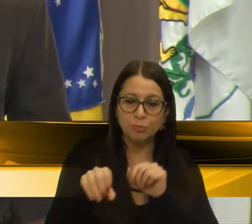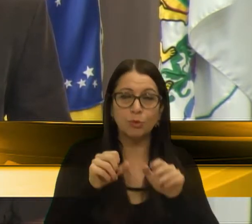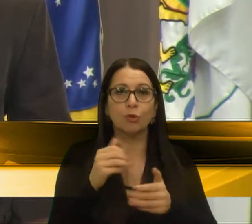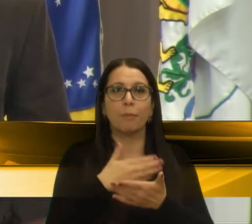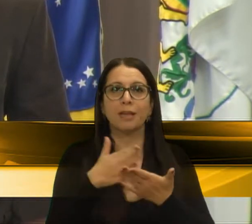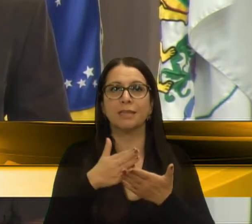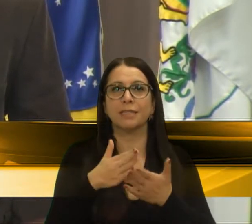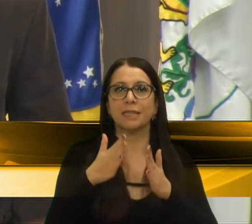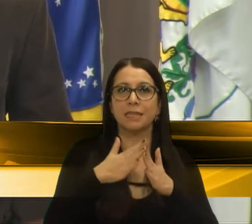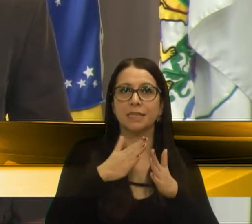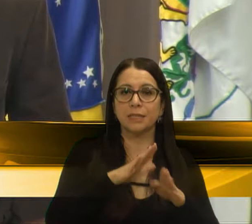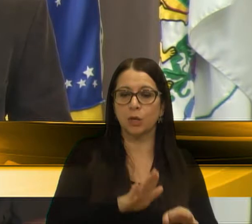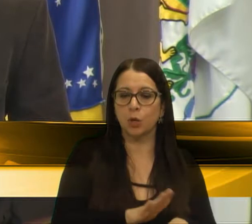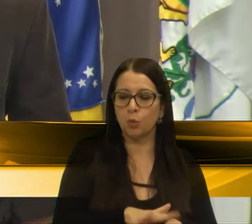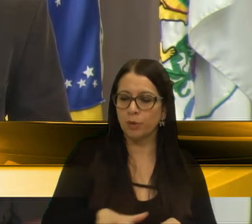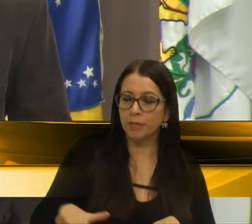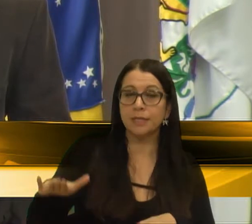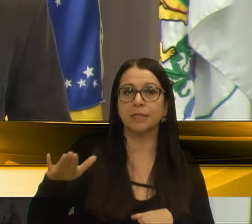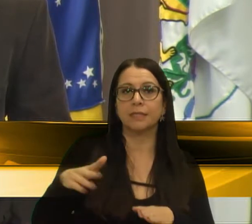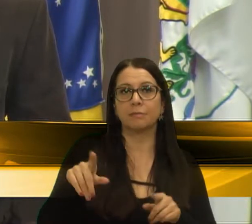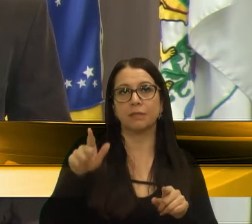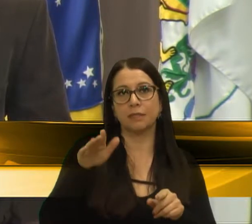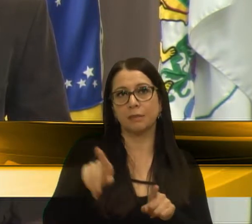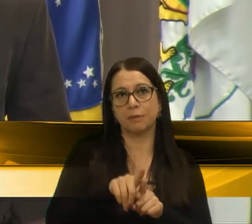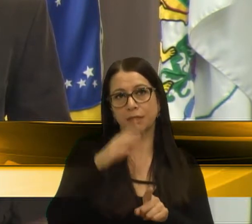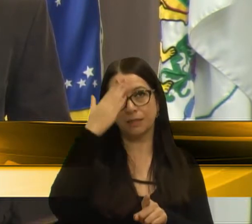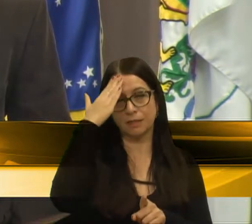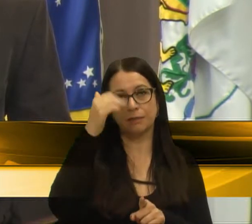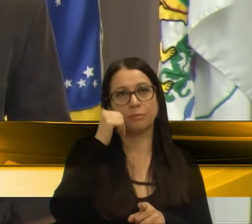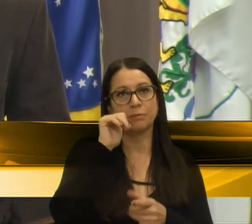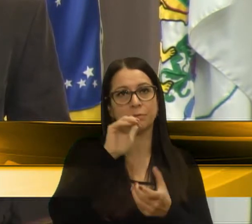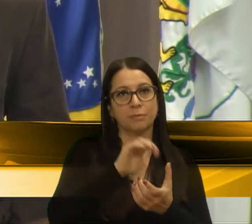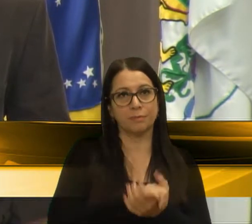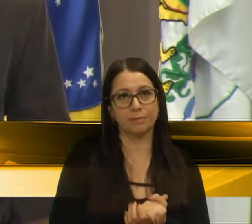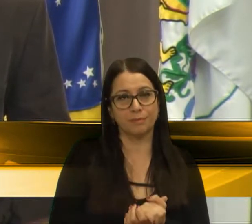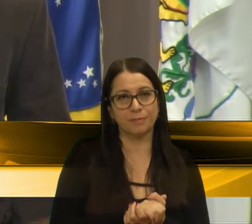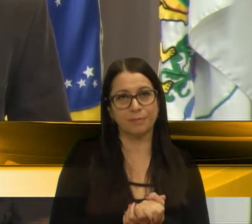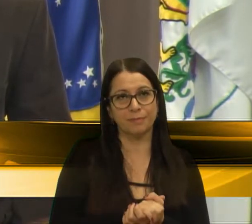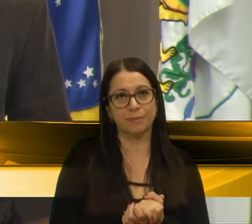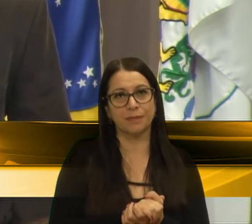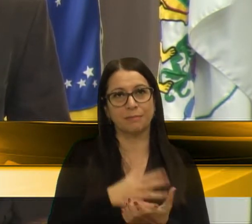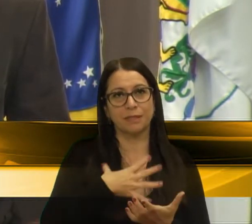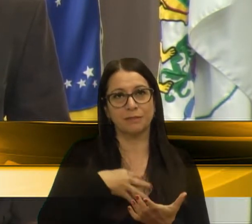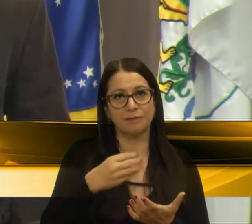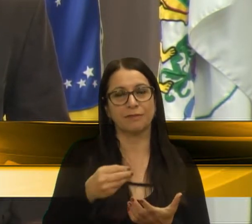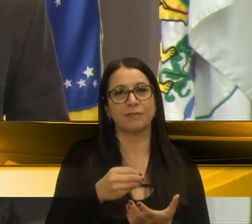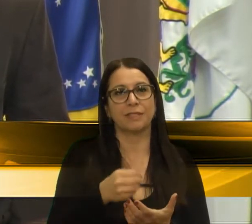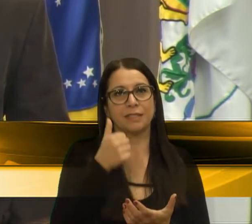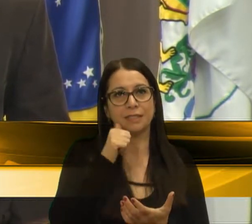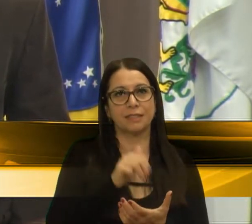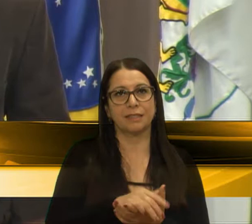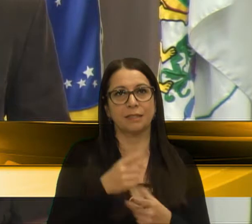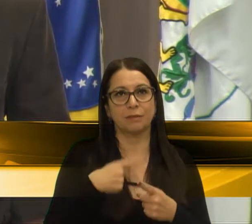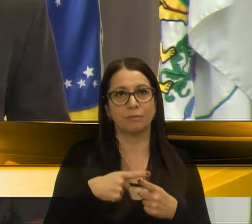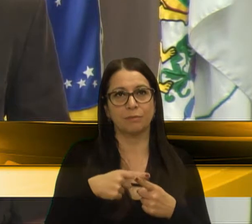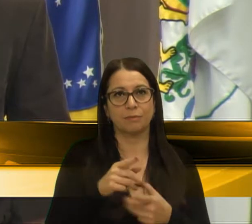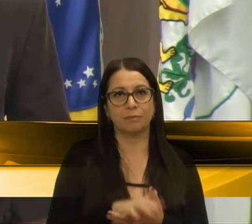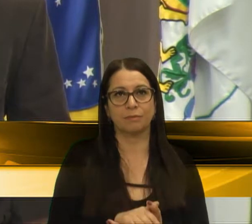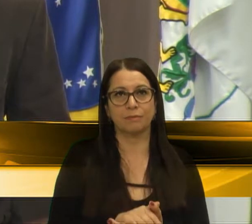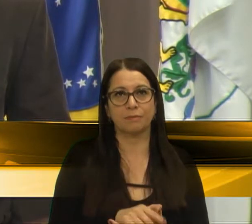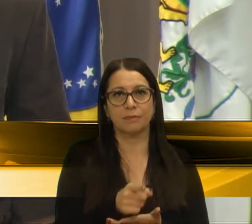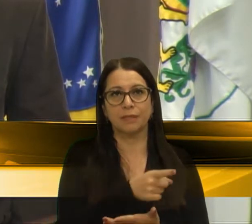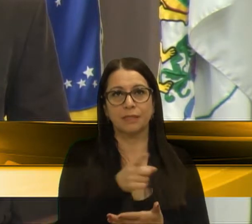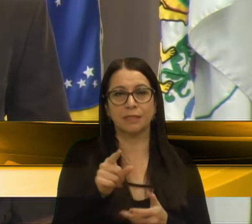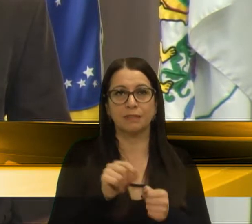quando era criança, mas queria agradecer em especial a minha esposa, as minhas filhas, porque elas